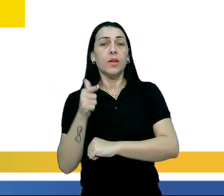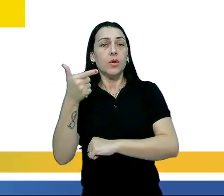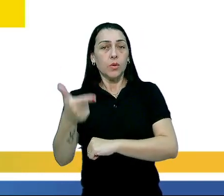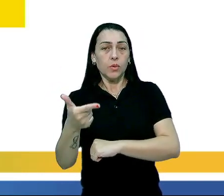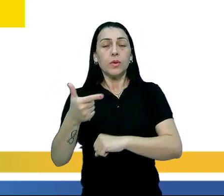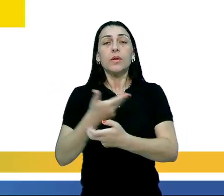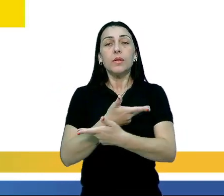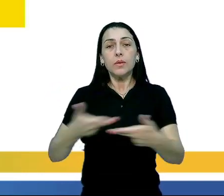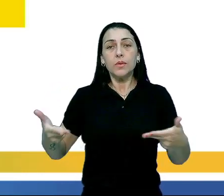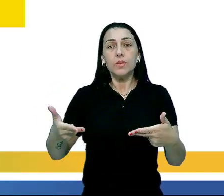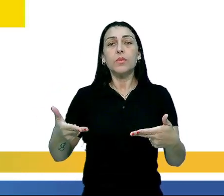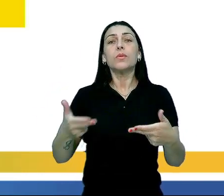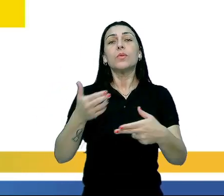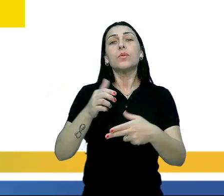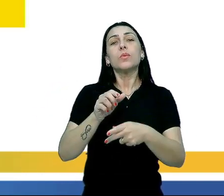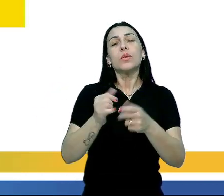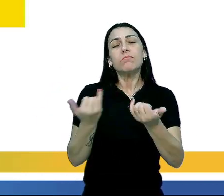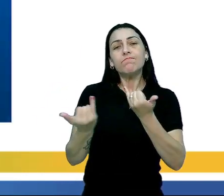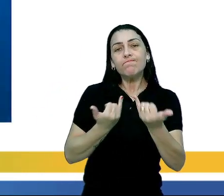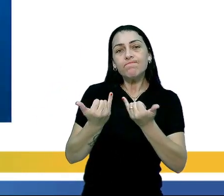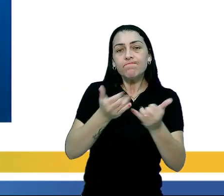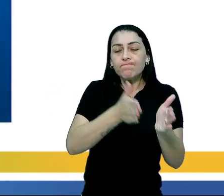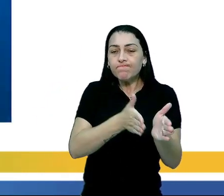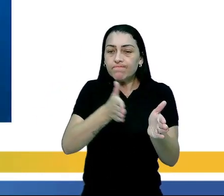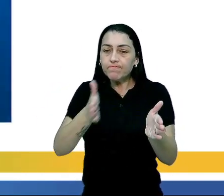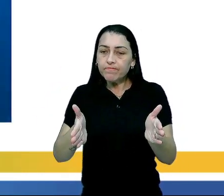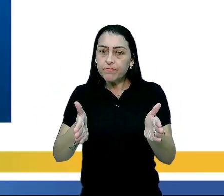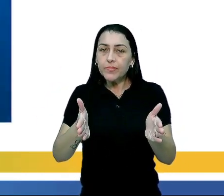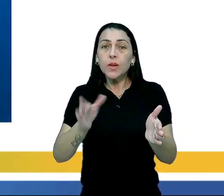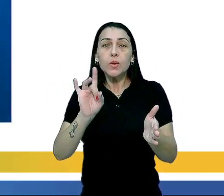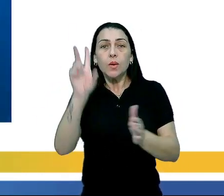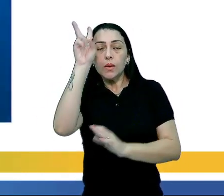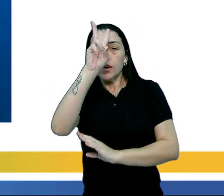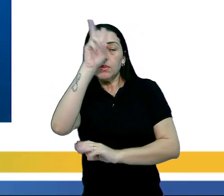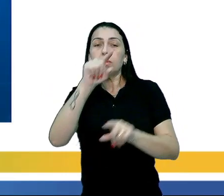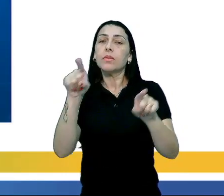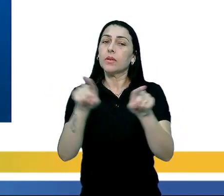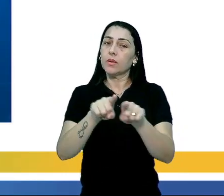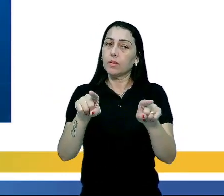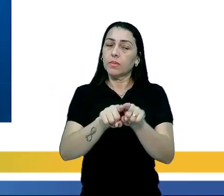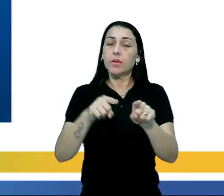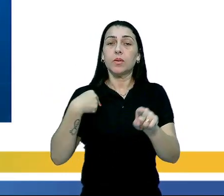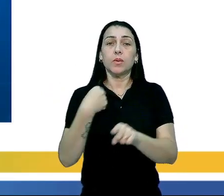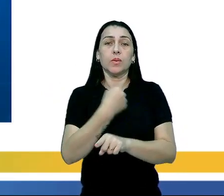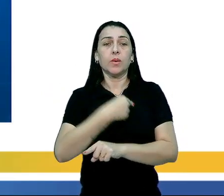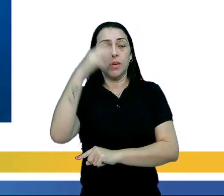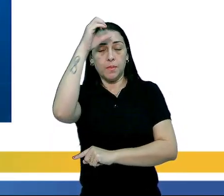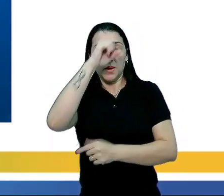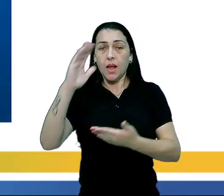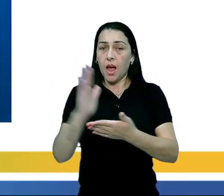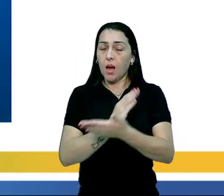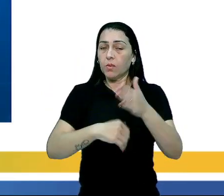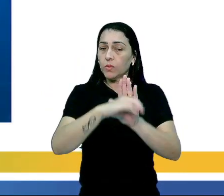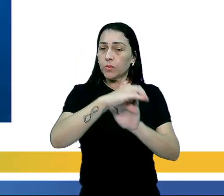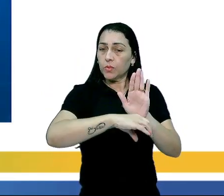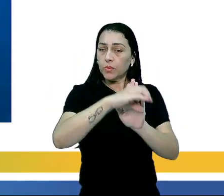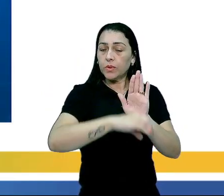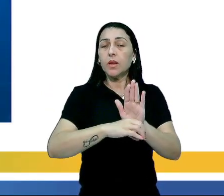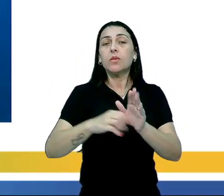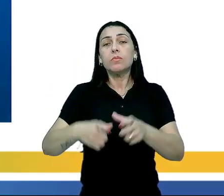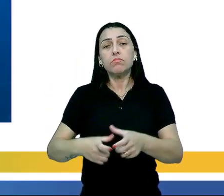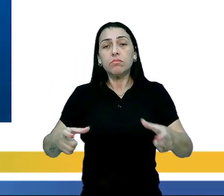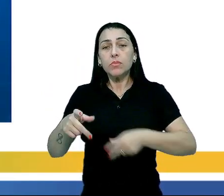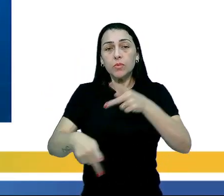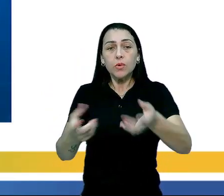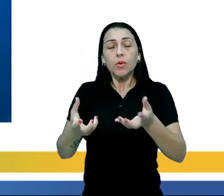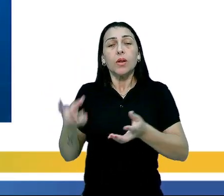etc. aí ao longo de um dado período. Só relembrando também que a gente aprendeu alguns conceitos demográficos que